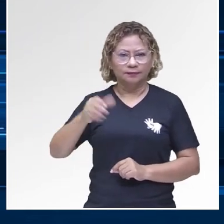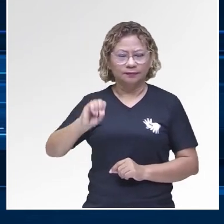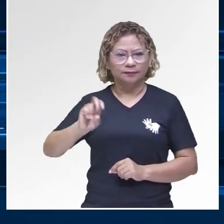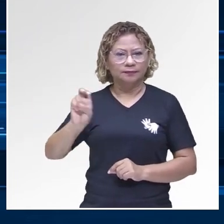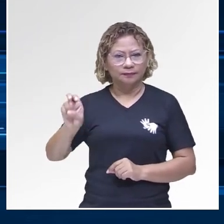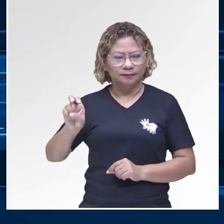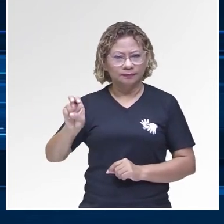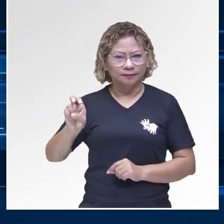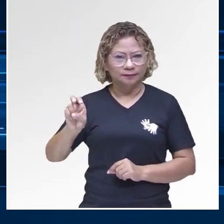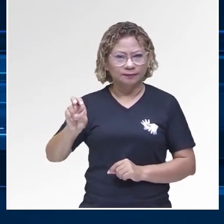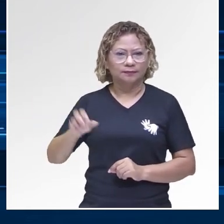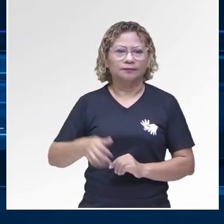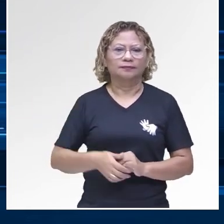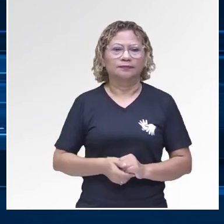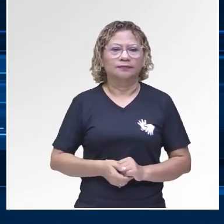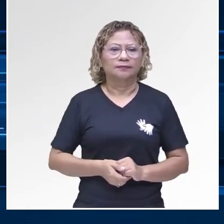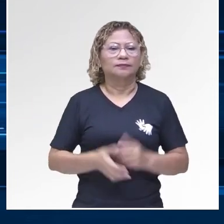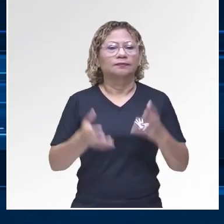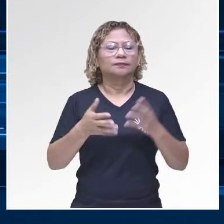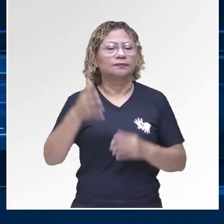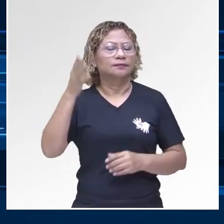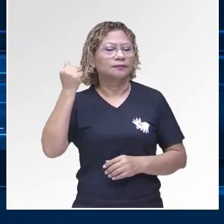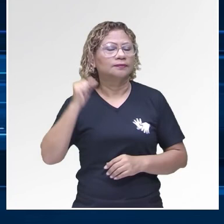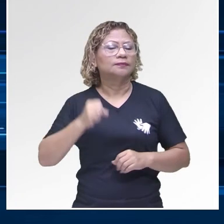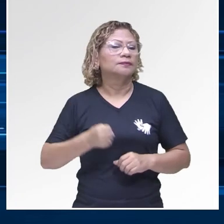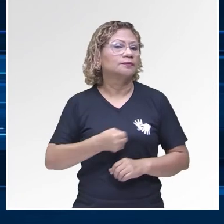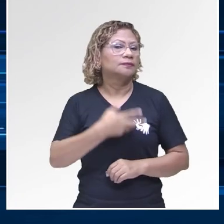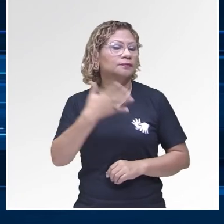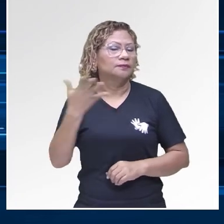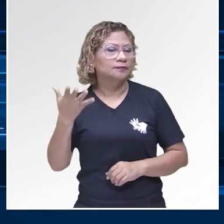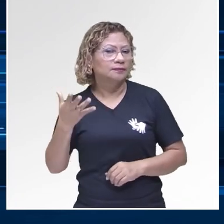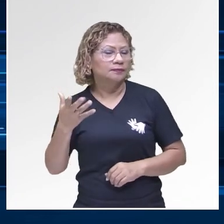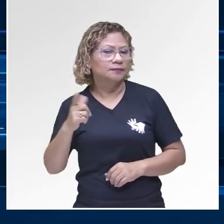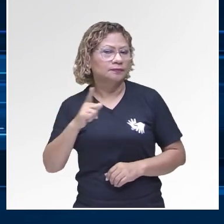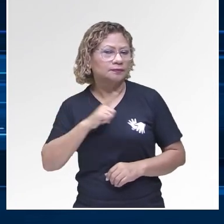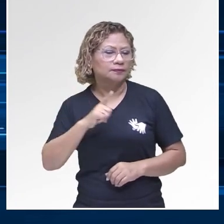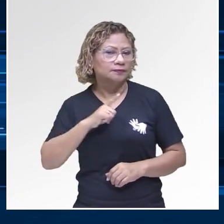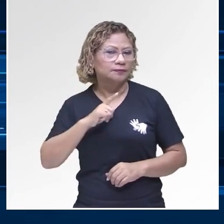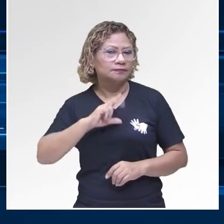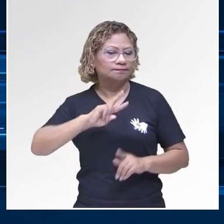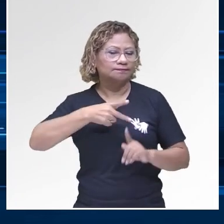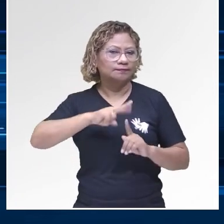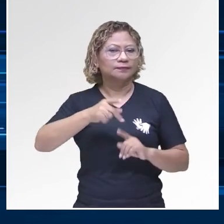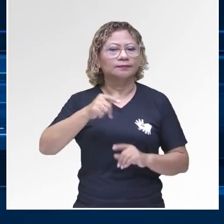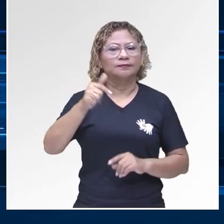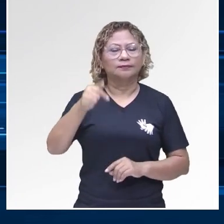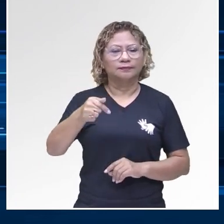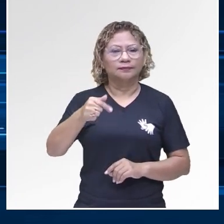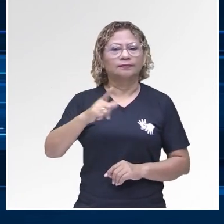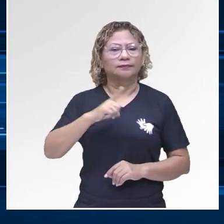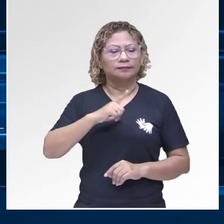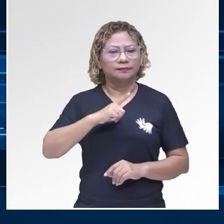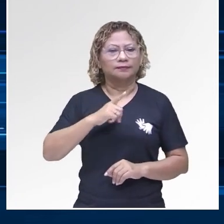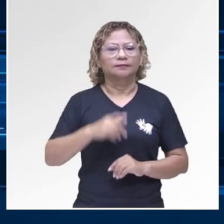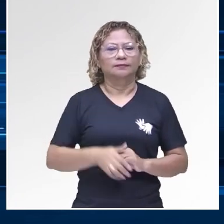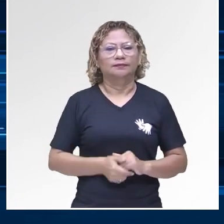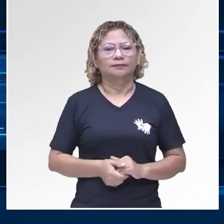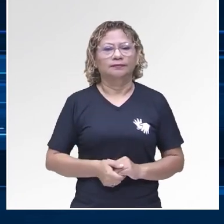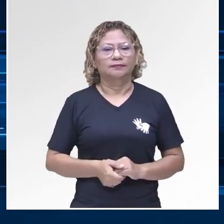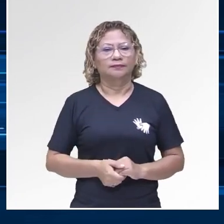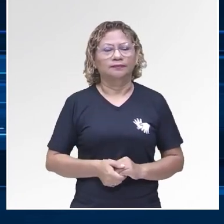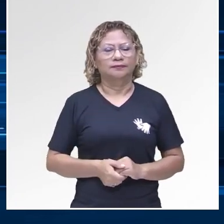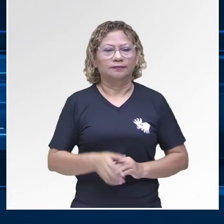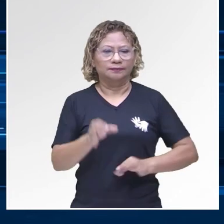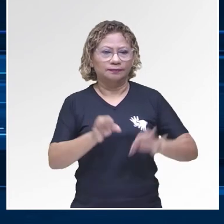vamos descobrir, porque ele quer saber quantos múltiplos de 7 existem. Então, isso daqui vai me dar o número de múltiplos. Então, eu vou ter N menos